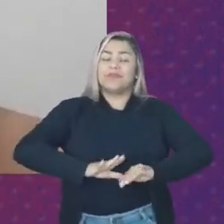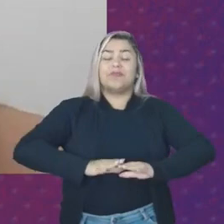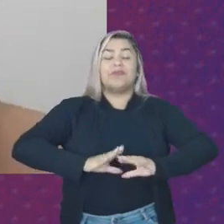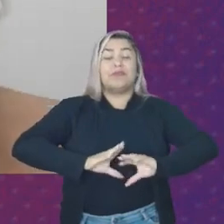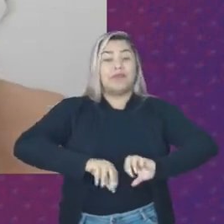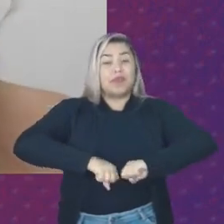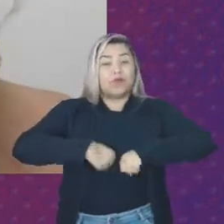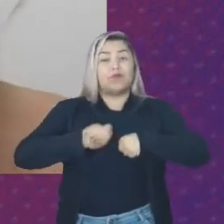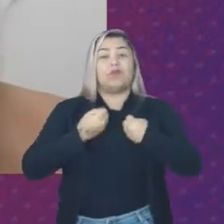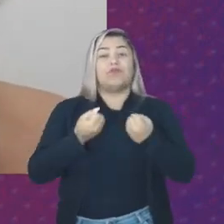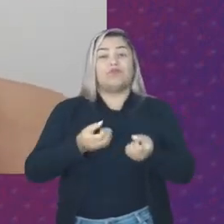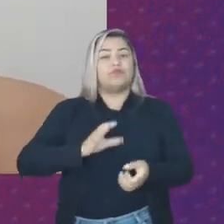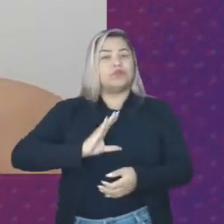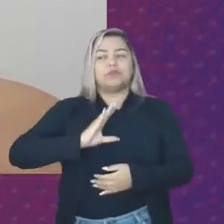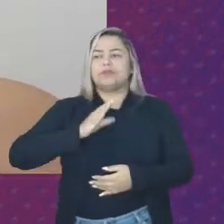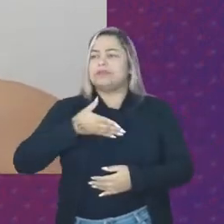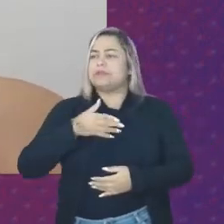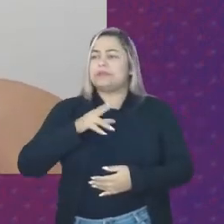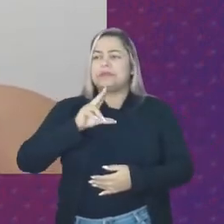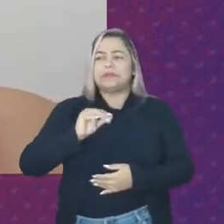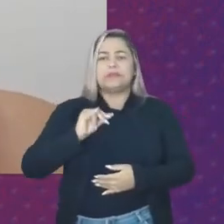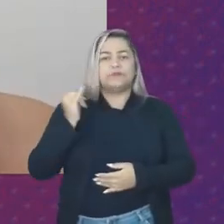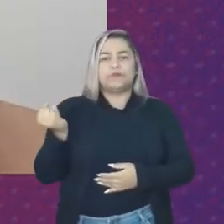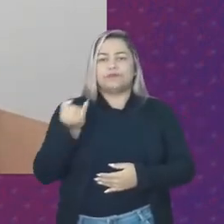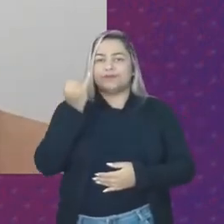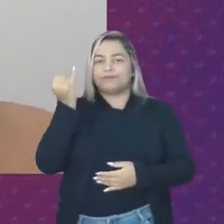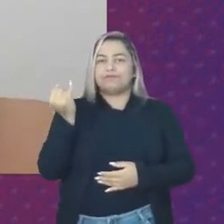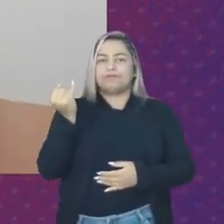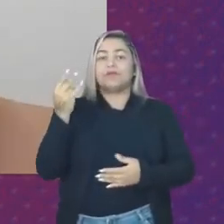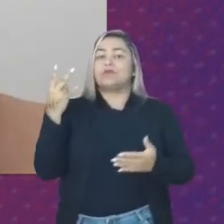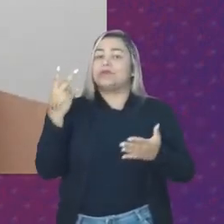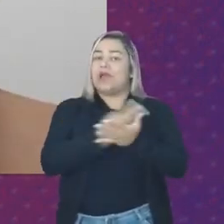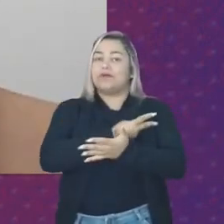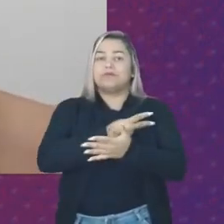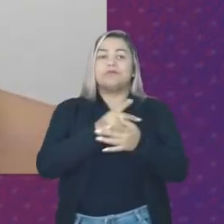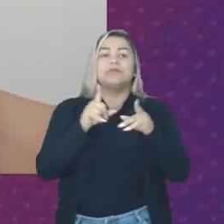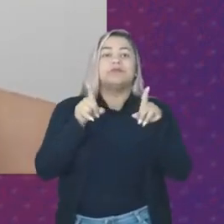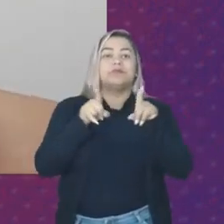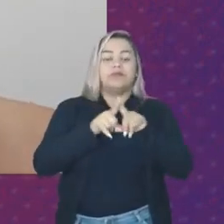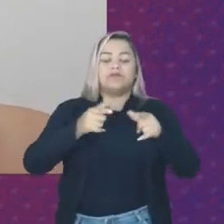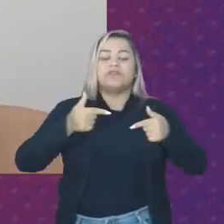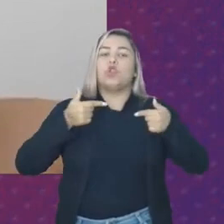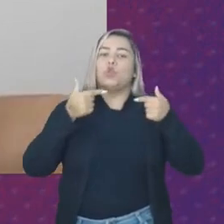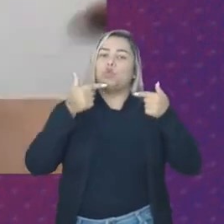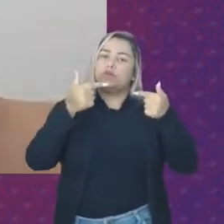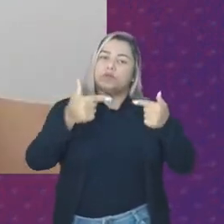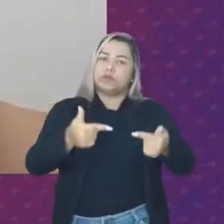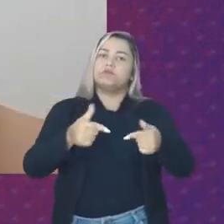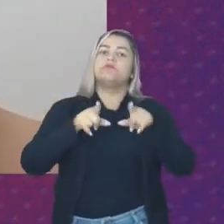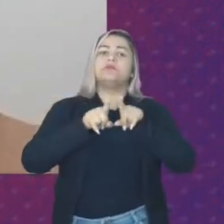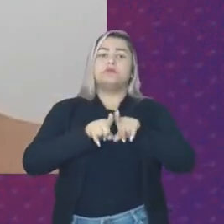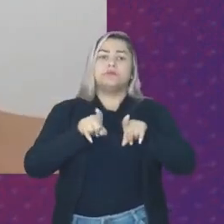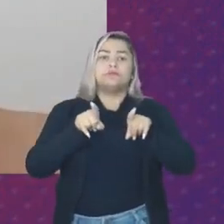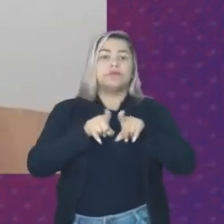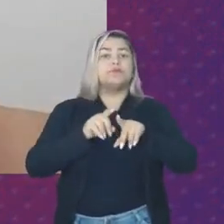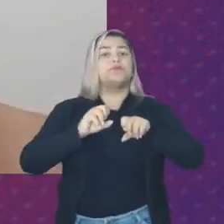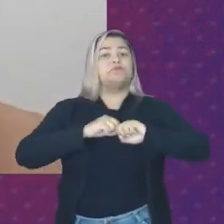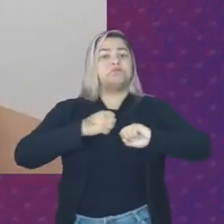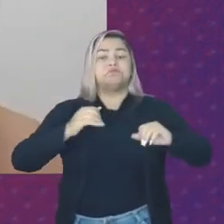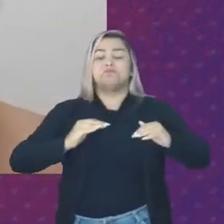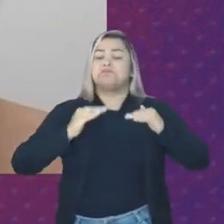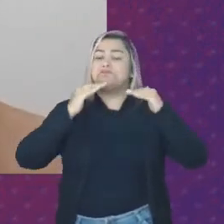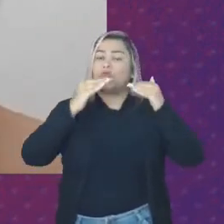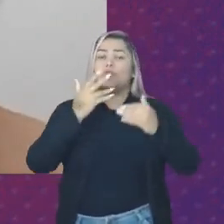corajosa, e que não importa o que esteja acontecendo, ela vai estar lutando para um bem maior, para um